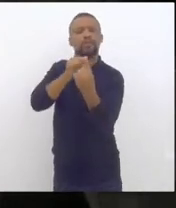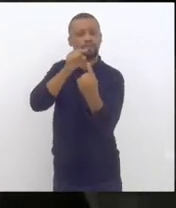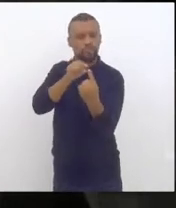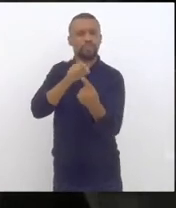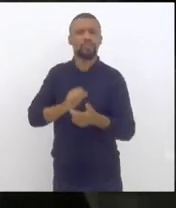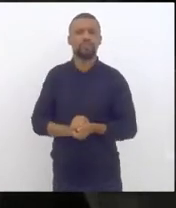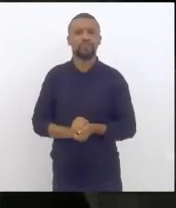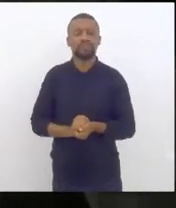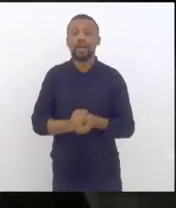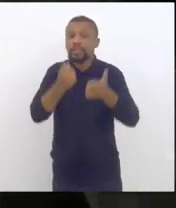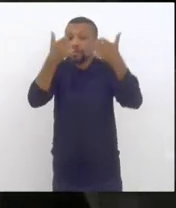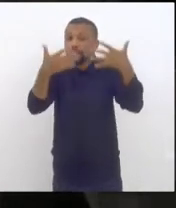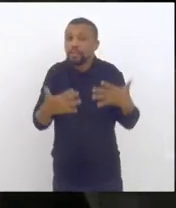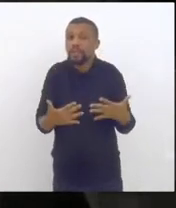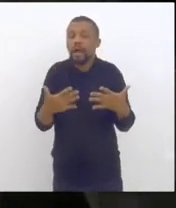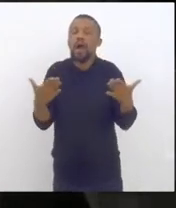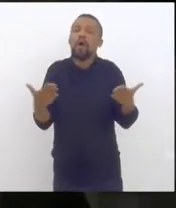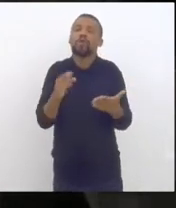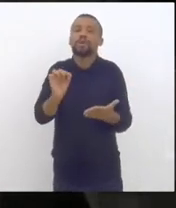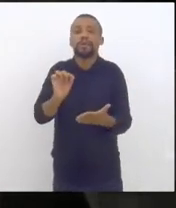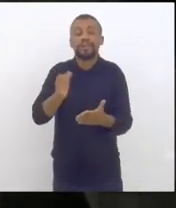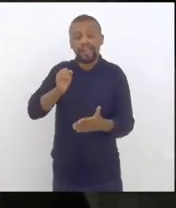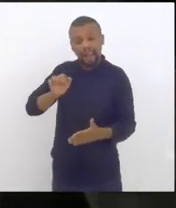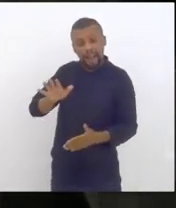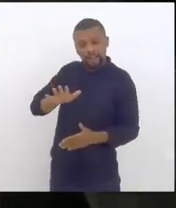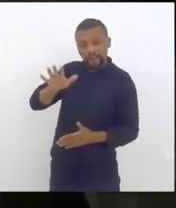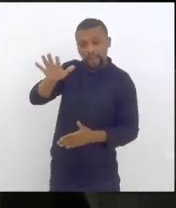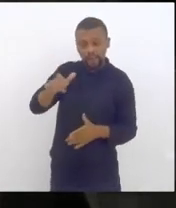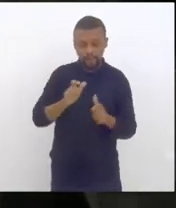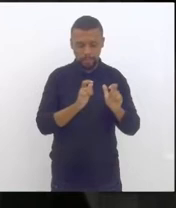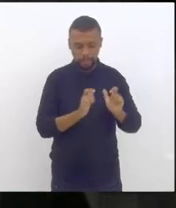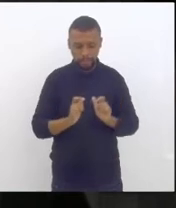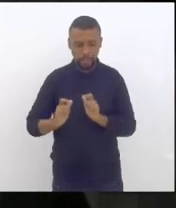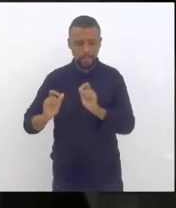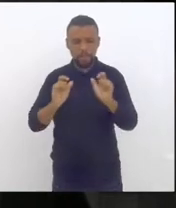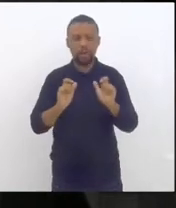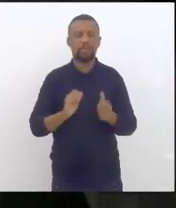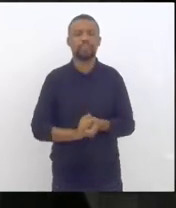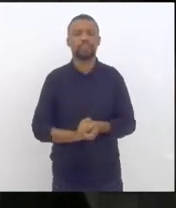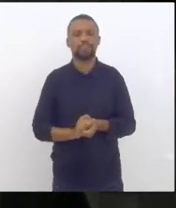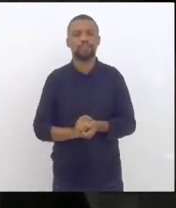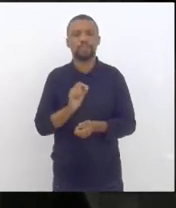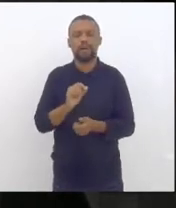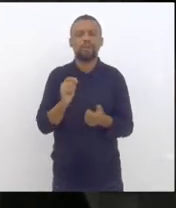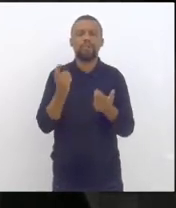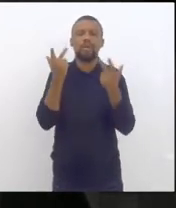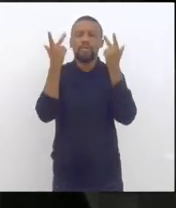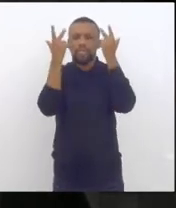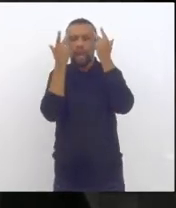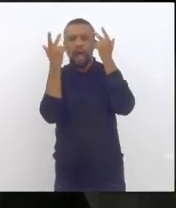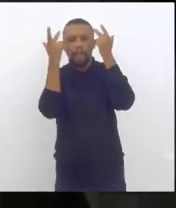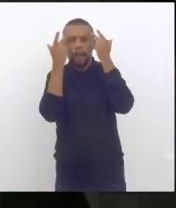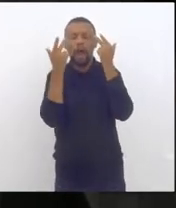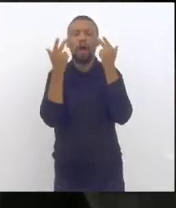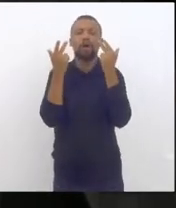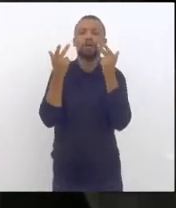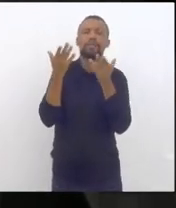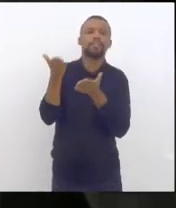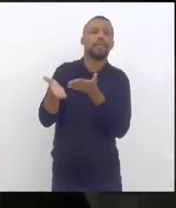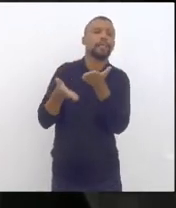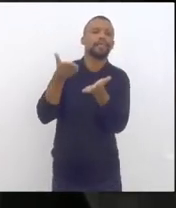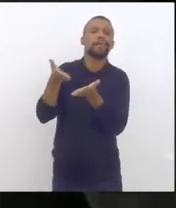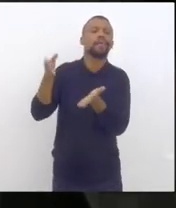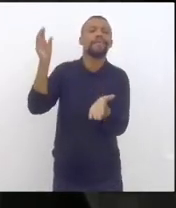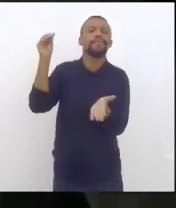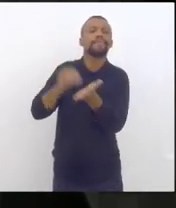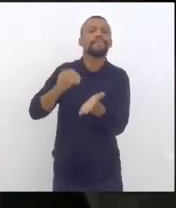que as favelas que esses territórios muito comumente tratados sob o primado da